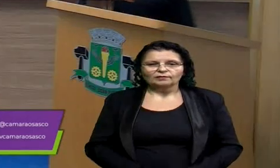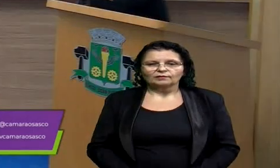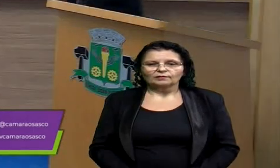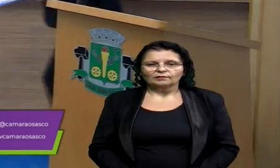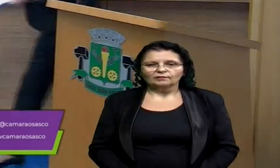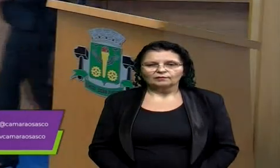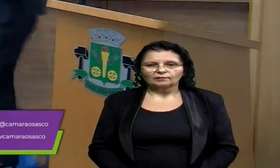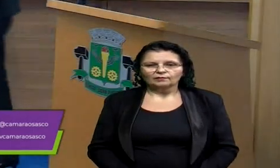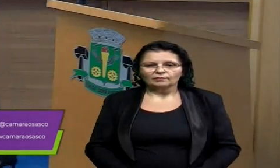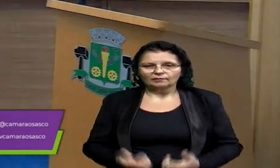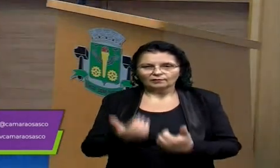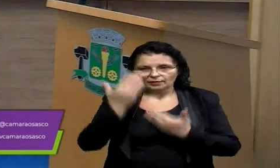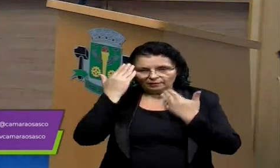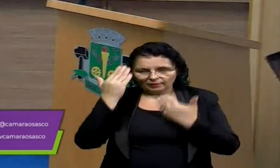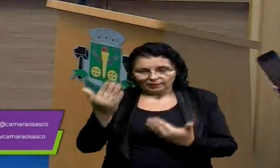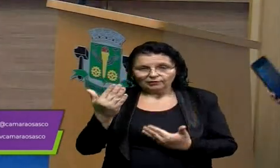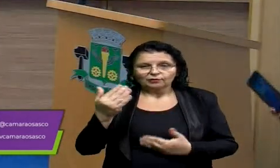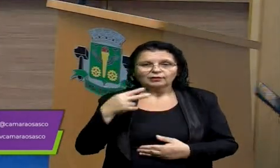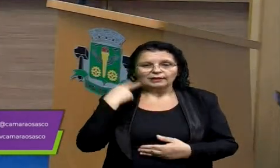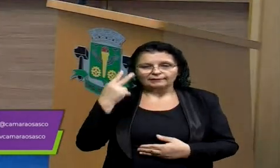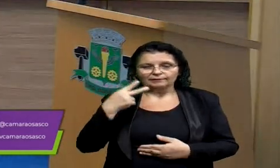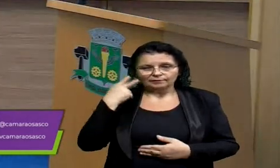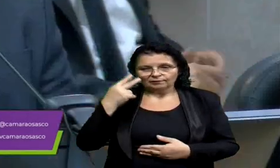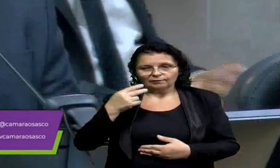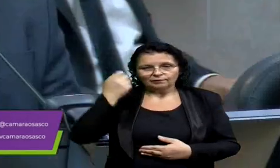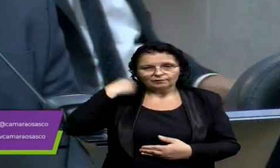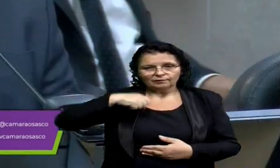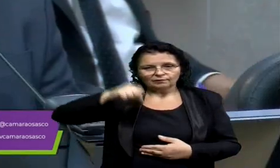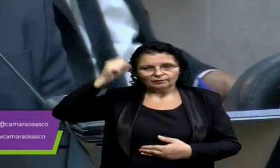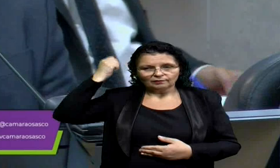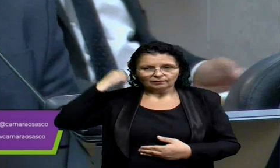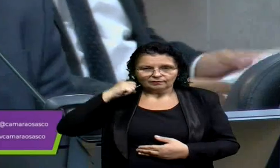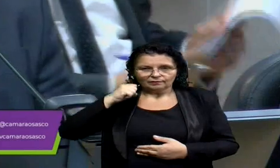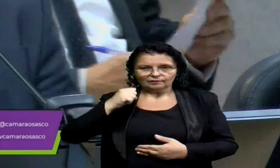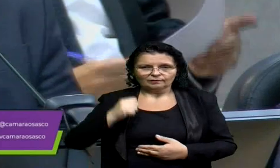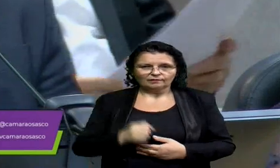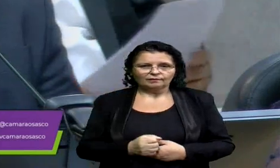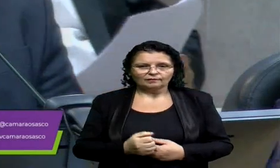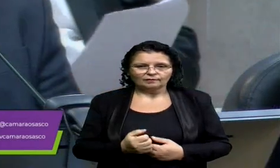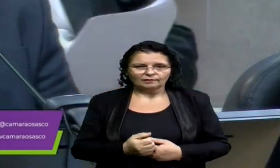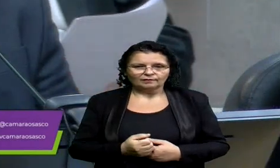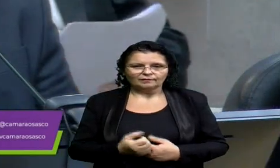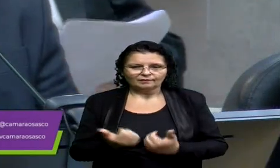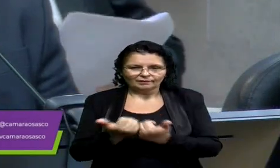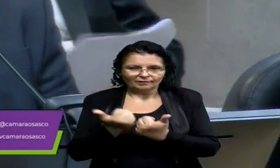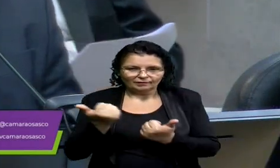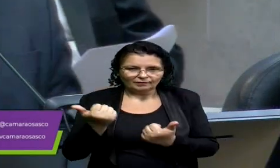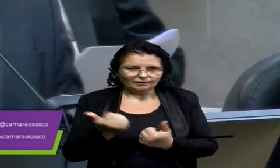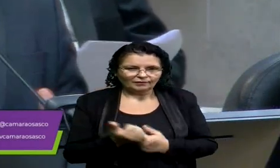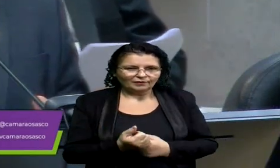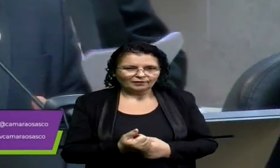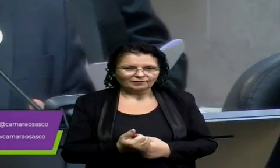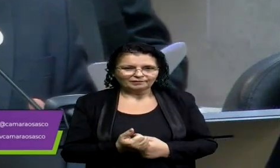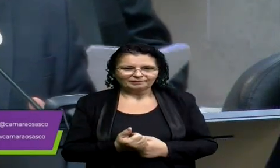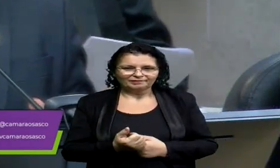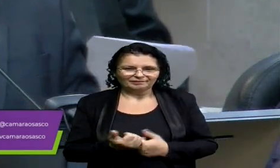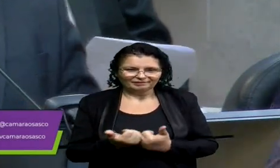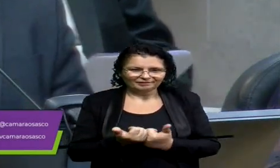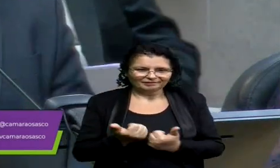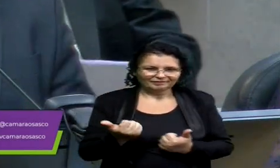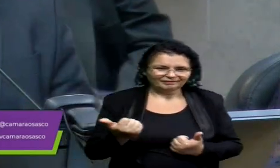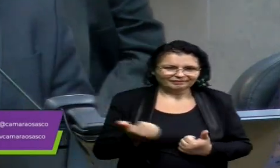oportunidade Obrigado Nobre vereadora pastora Cristiane Palmeira Corinthians Forlan